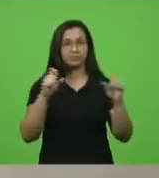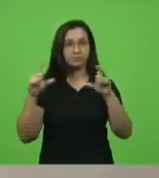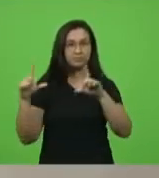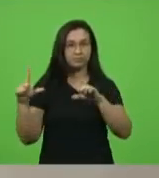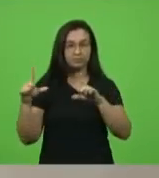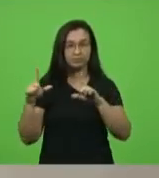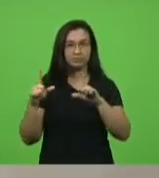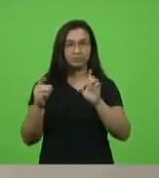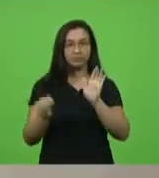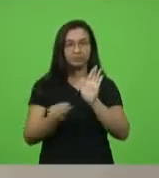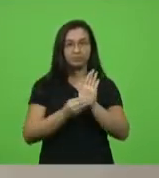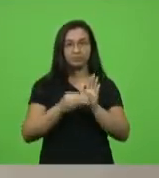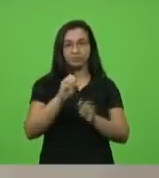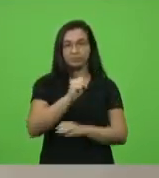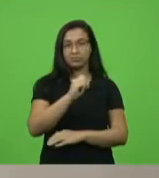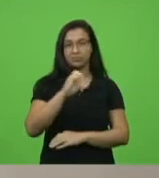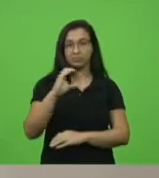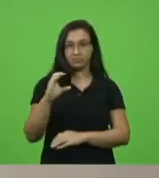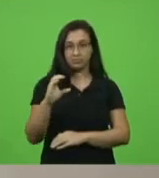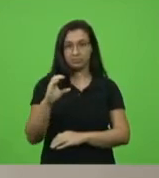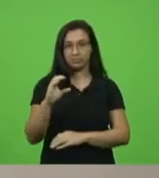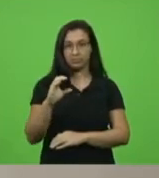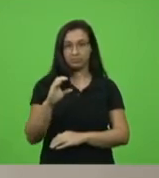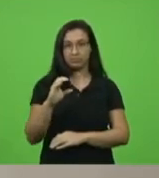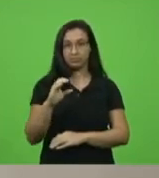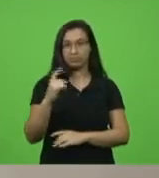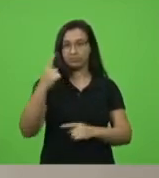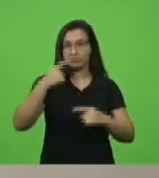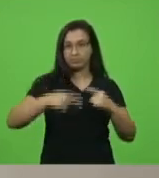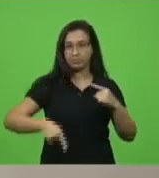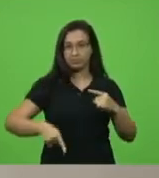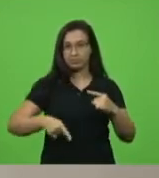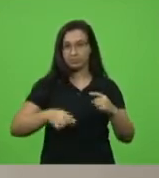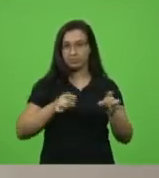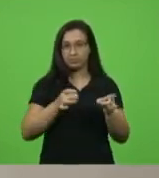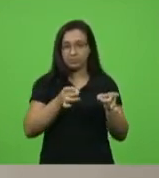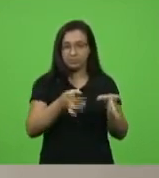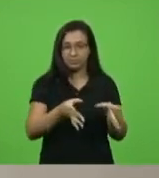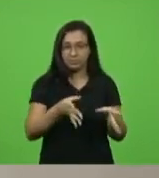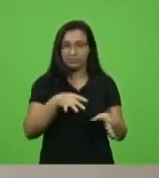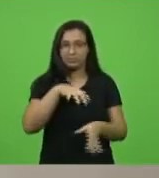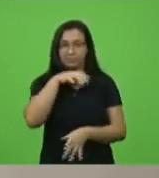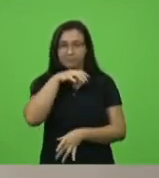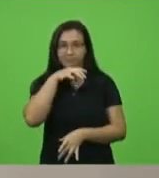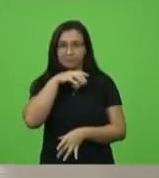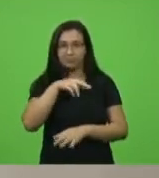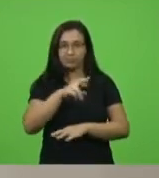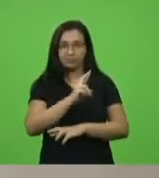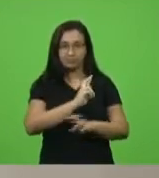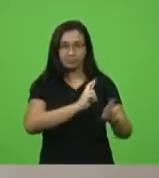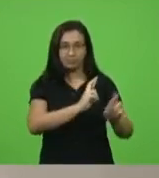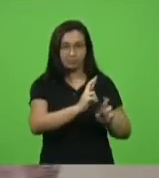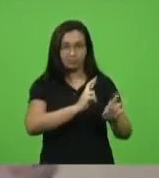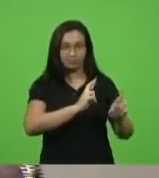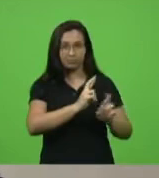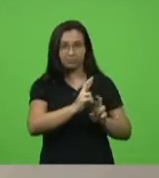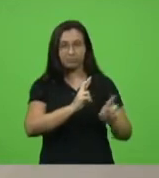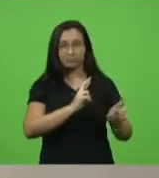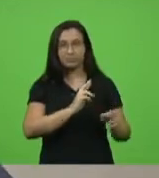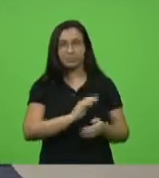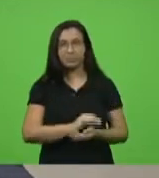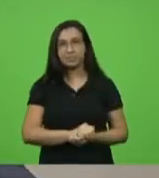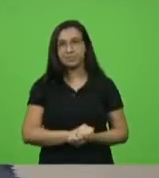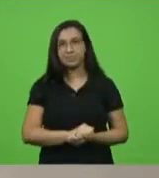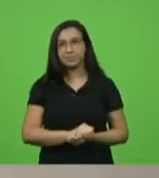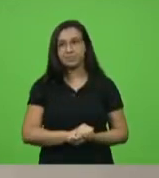no estado de Santa Catarina, informando que é proibido abandonar animais na rodovia. Em discussão. Não havendo quem queira